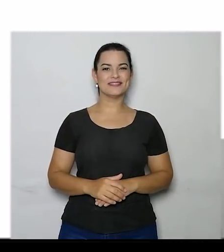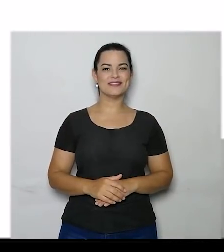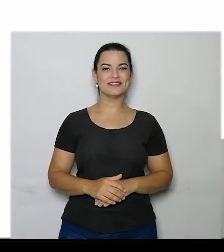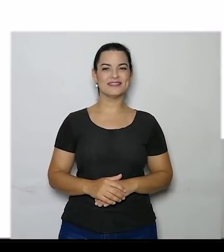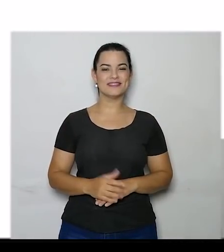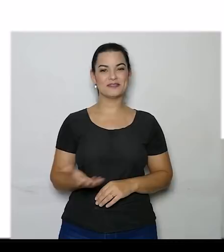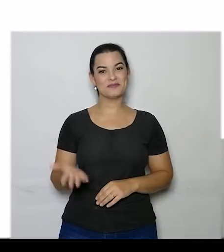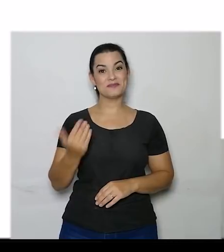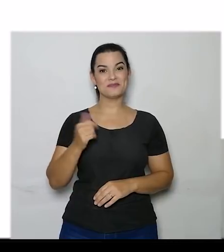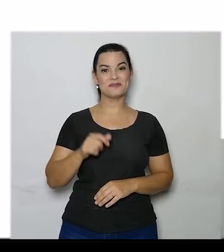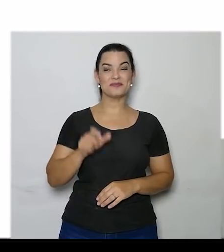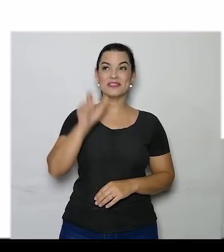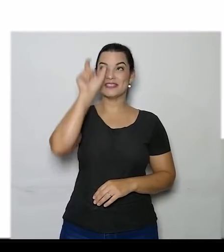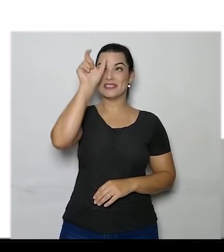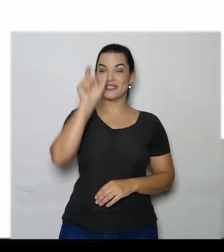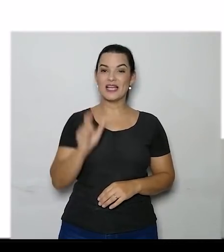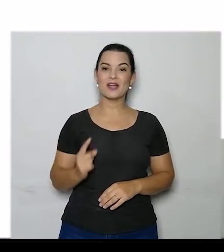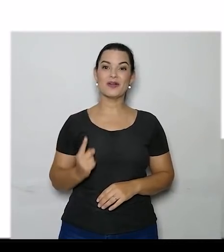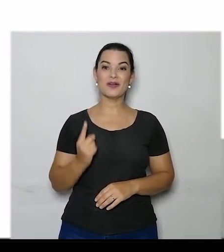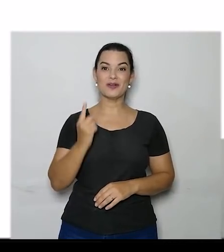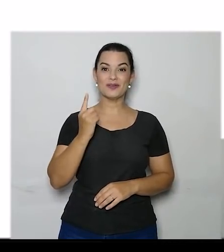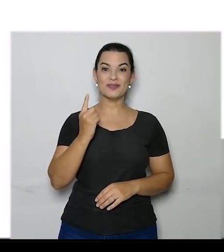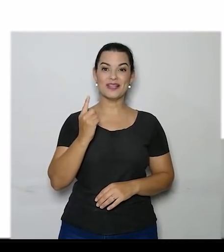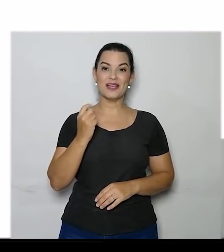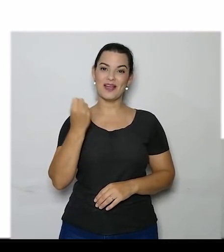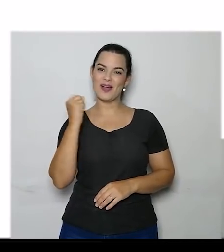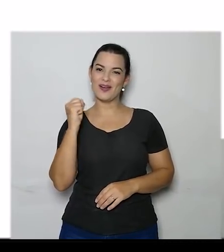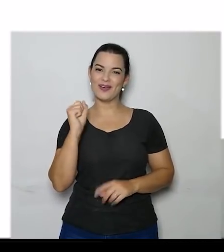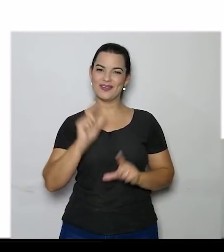coluna de 8 letras.